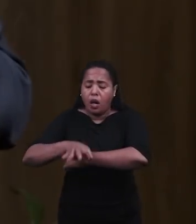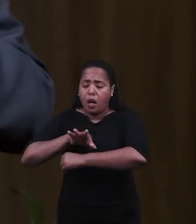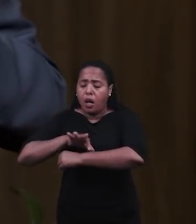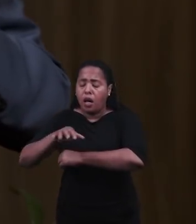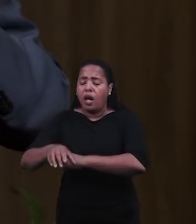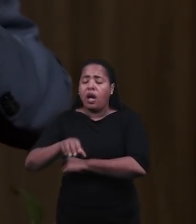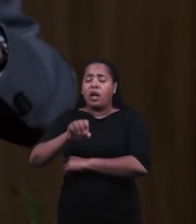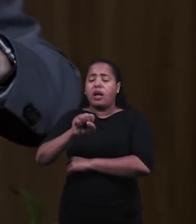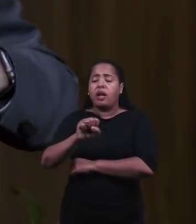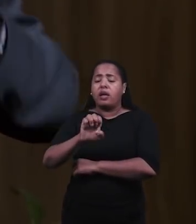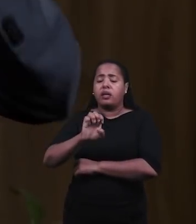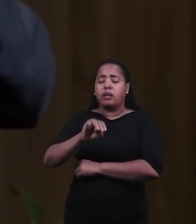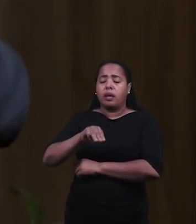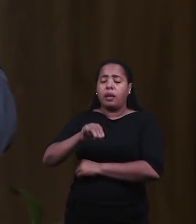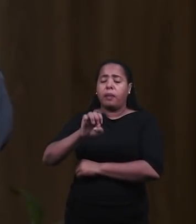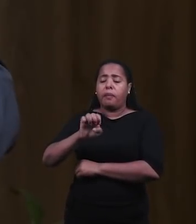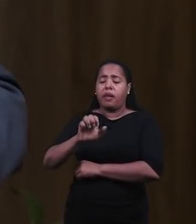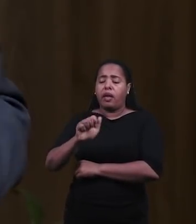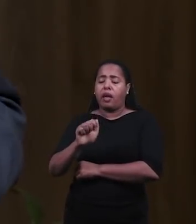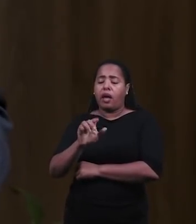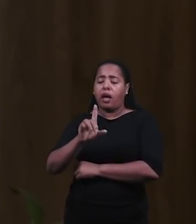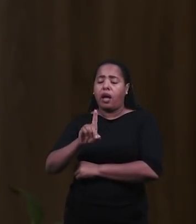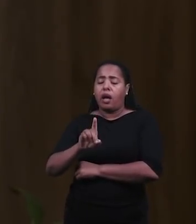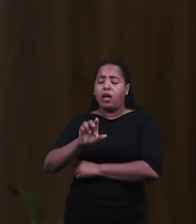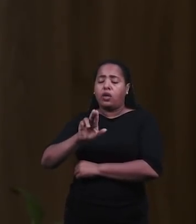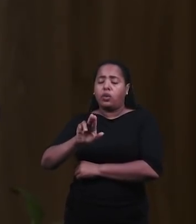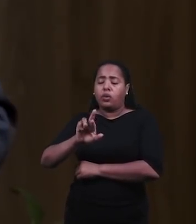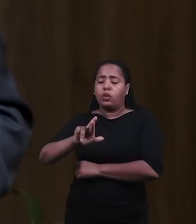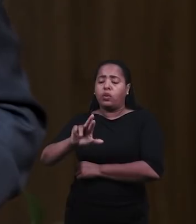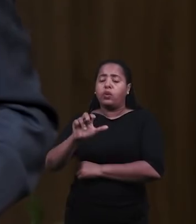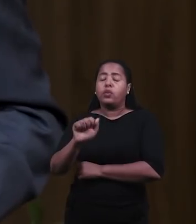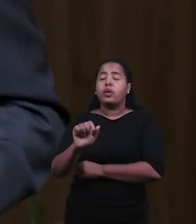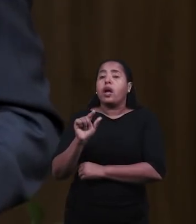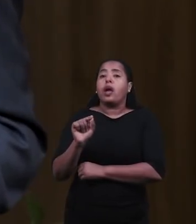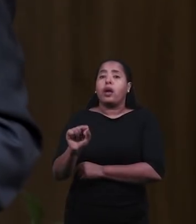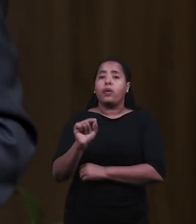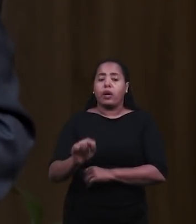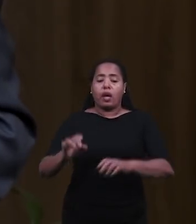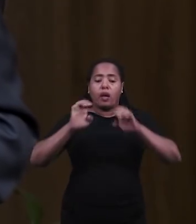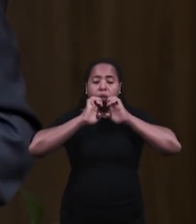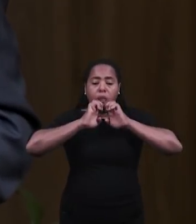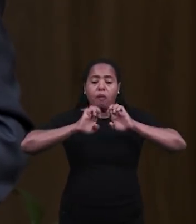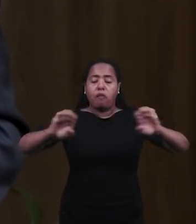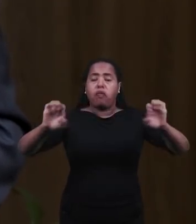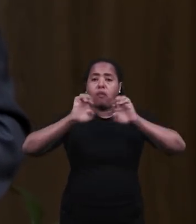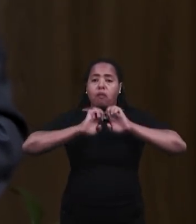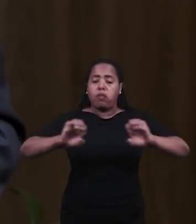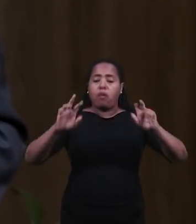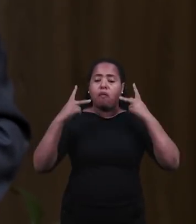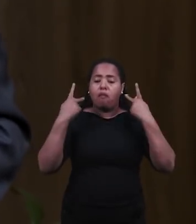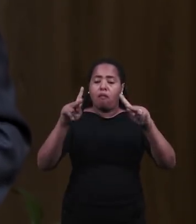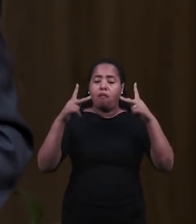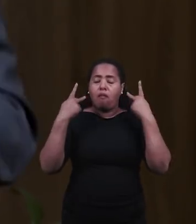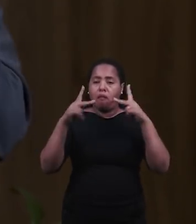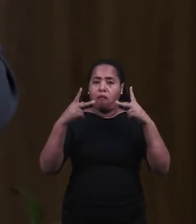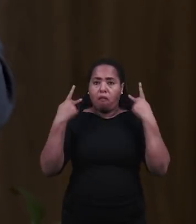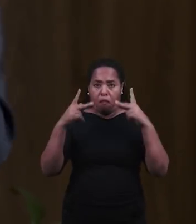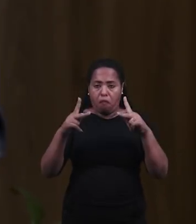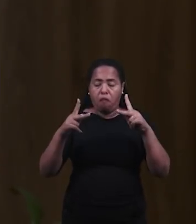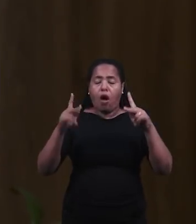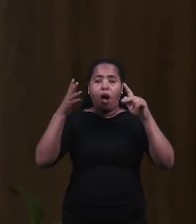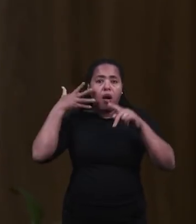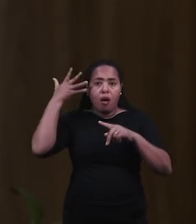Na verdade, é o anúncio, a pregação, a entrega da palavra de Deus,